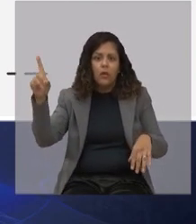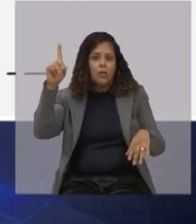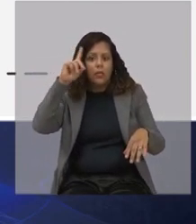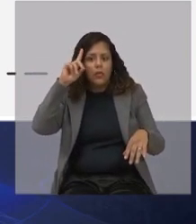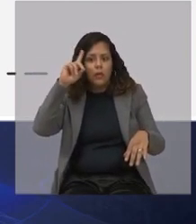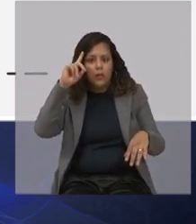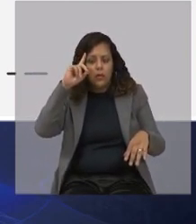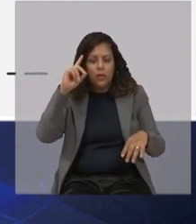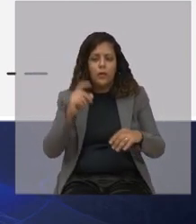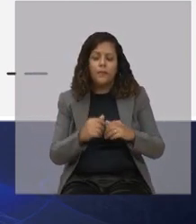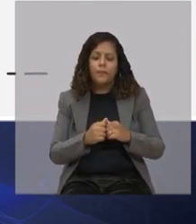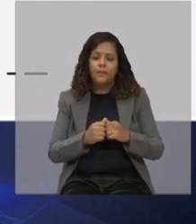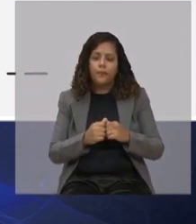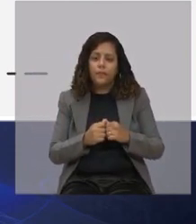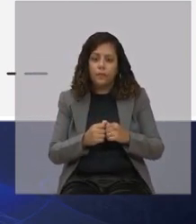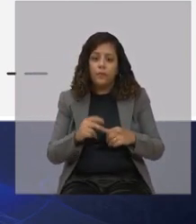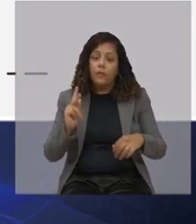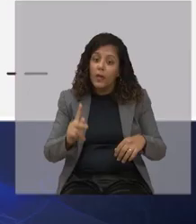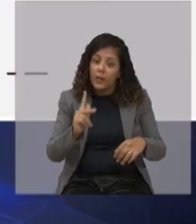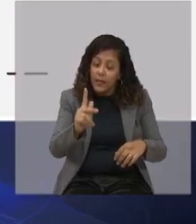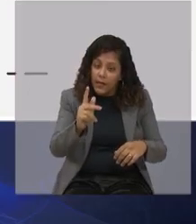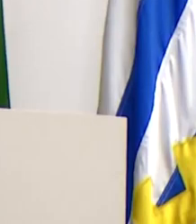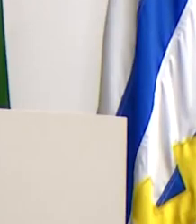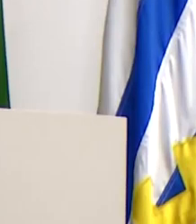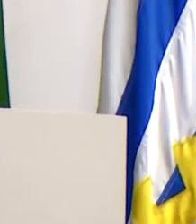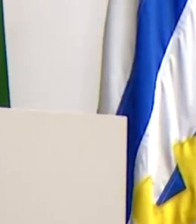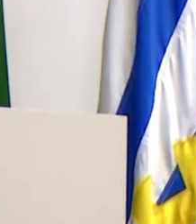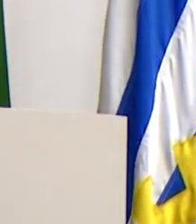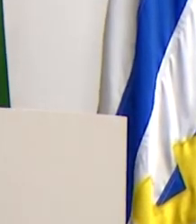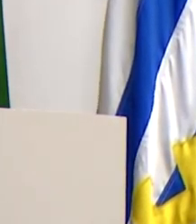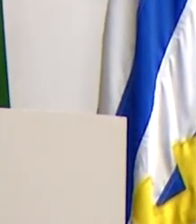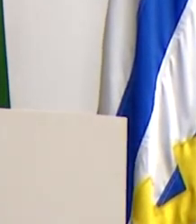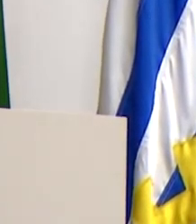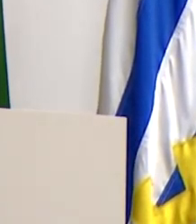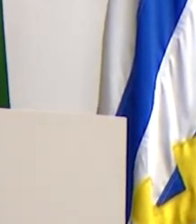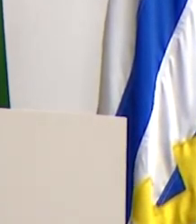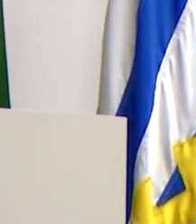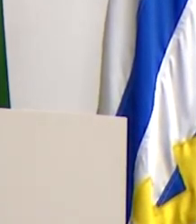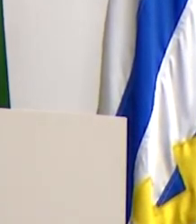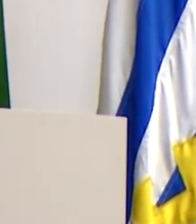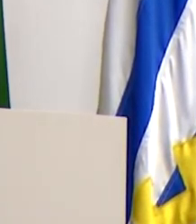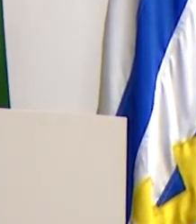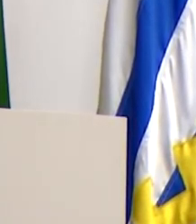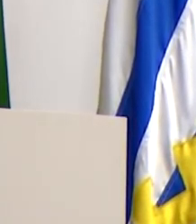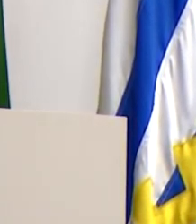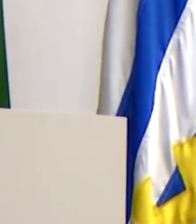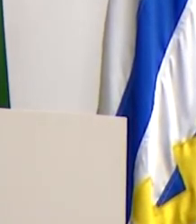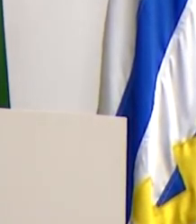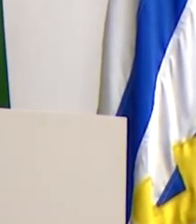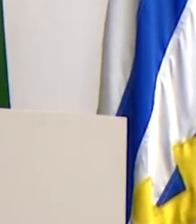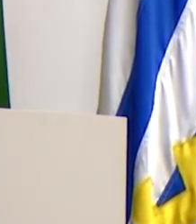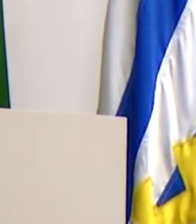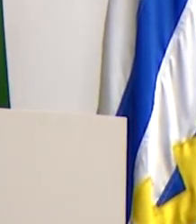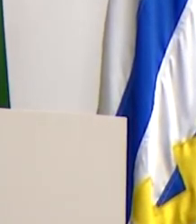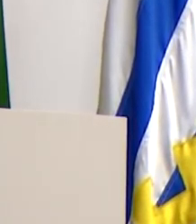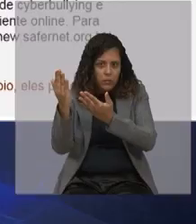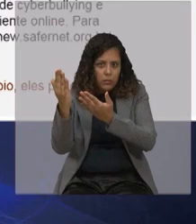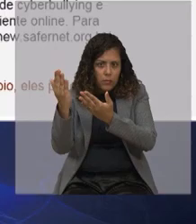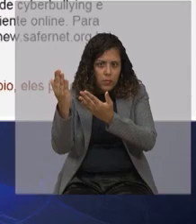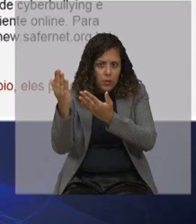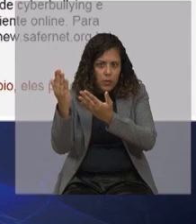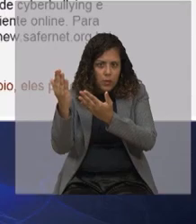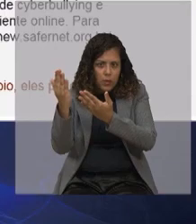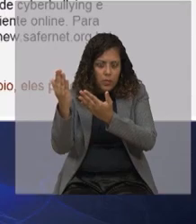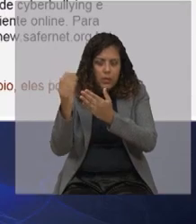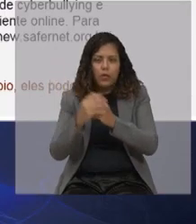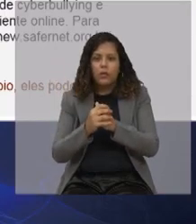abuso e à exploração sexual de crianças e adolescentes celebrado em 18 de Maio como um Marco na campanha do mar laranja